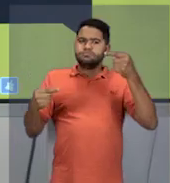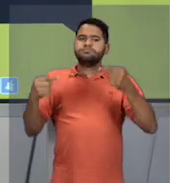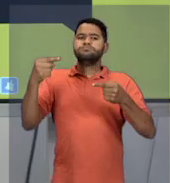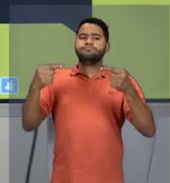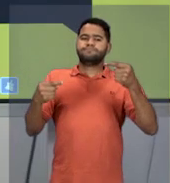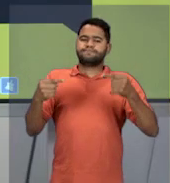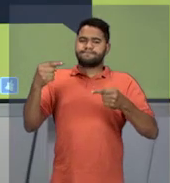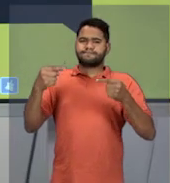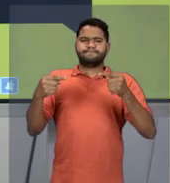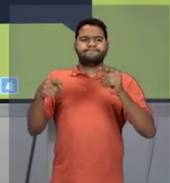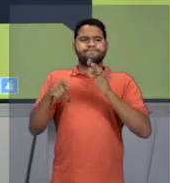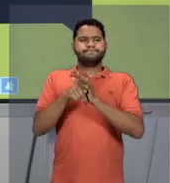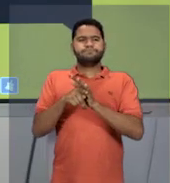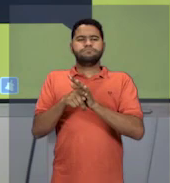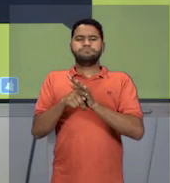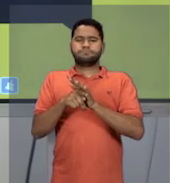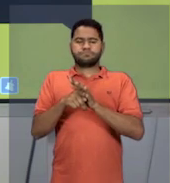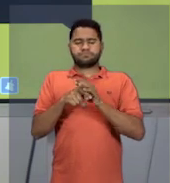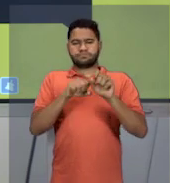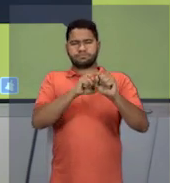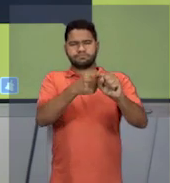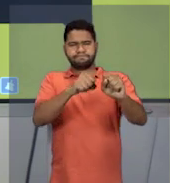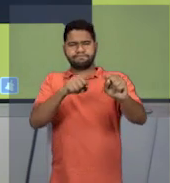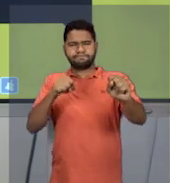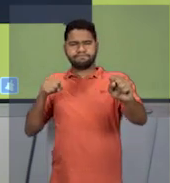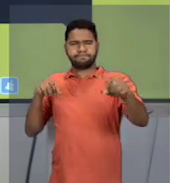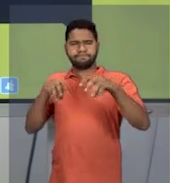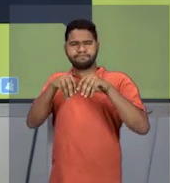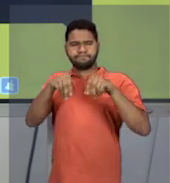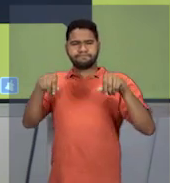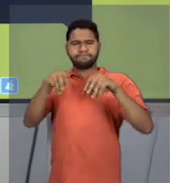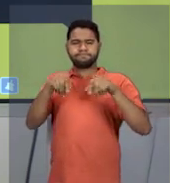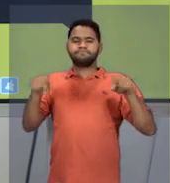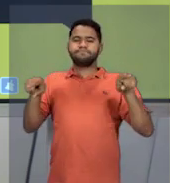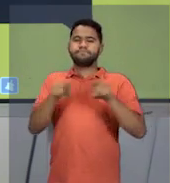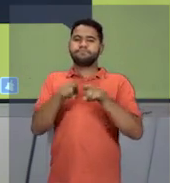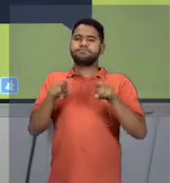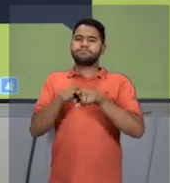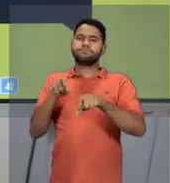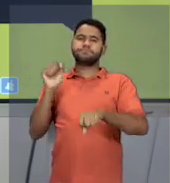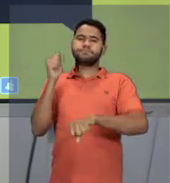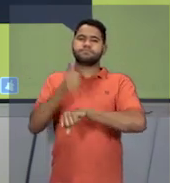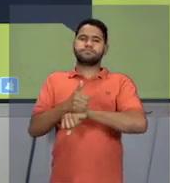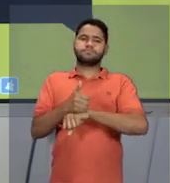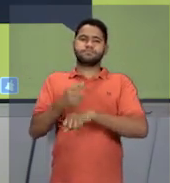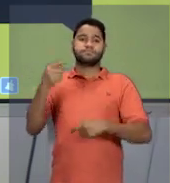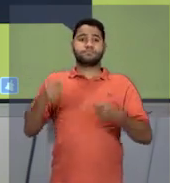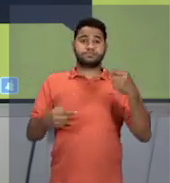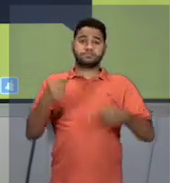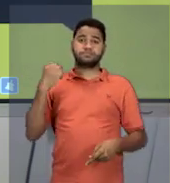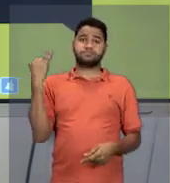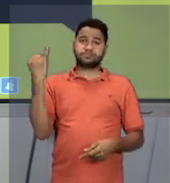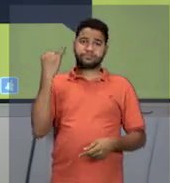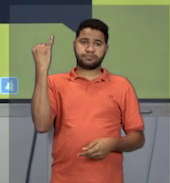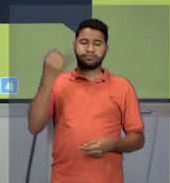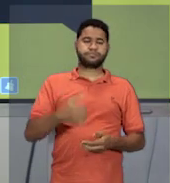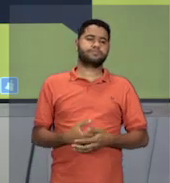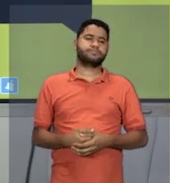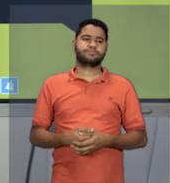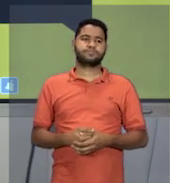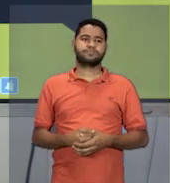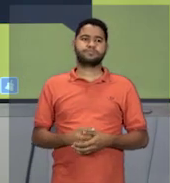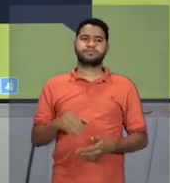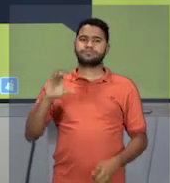uma vasta extensão de terra e também pode assumir cargos políticos importantes. Então,